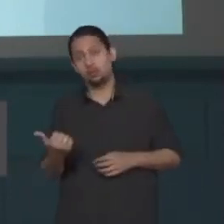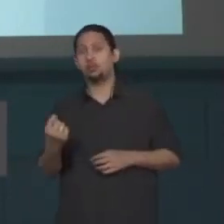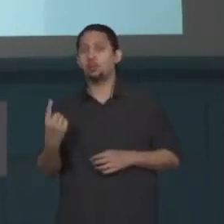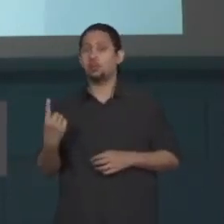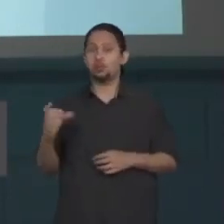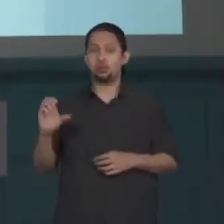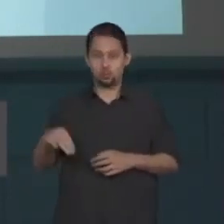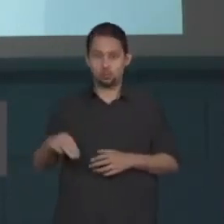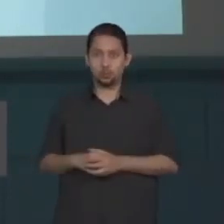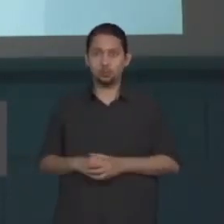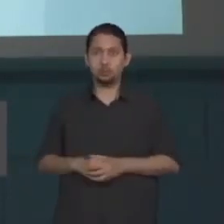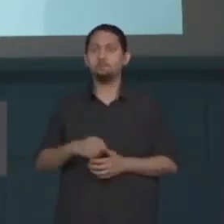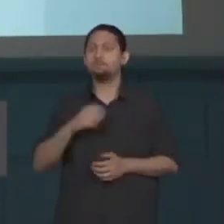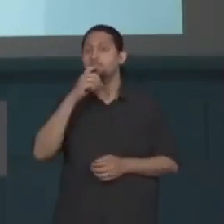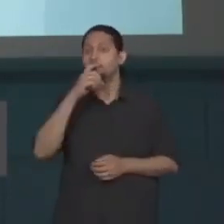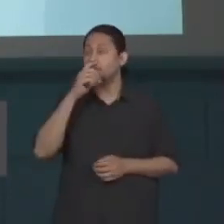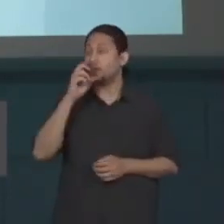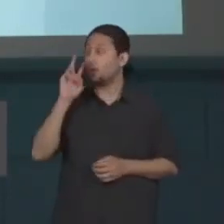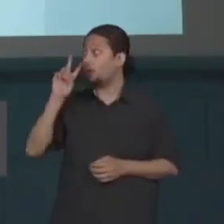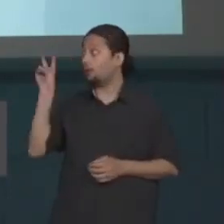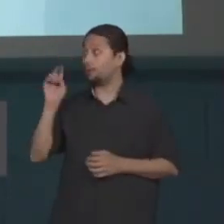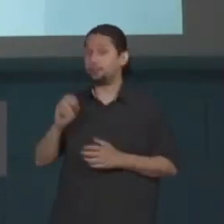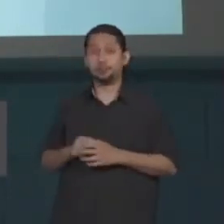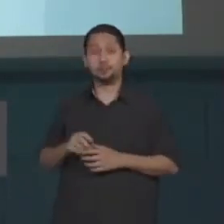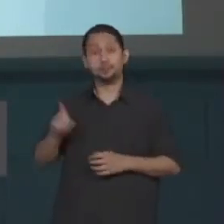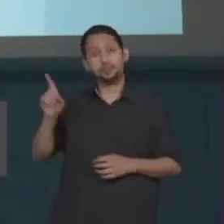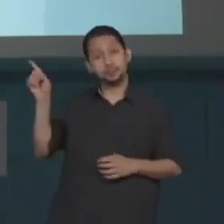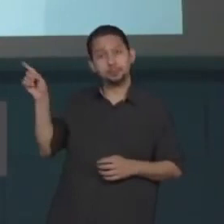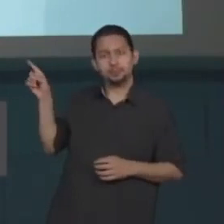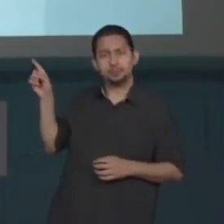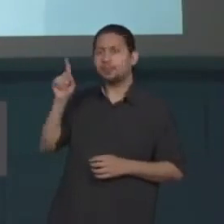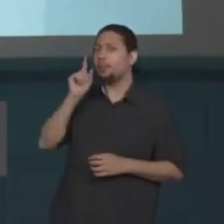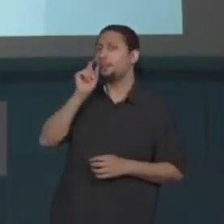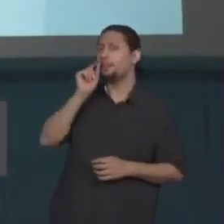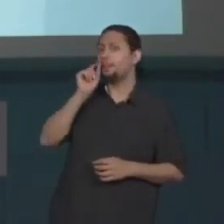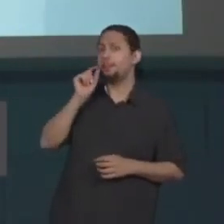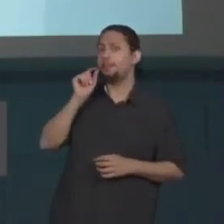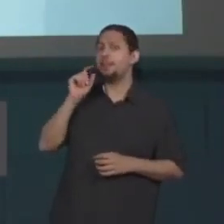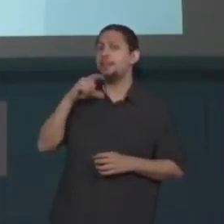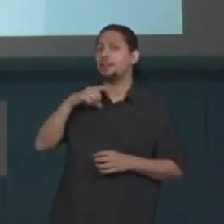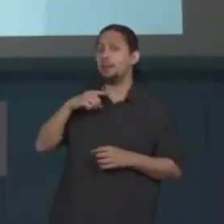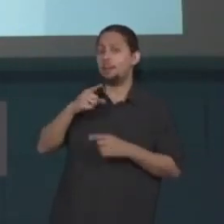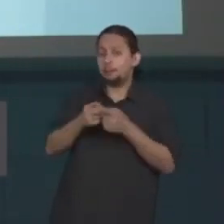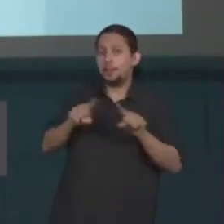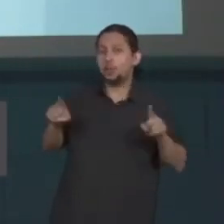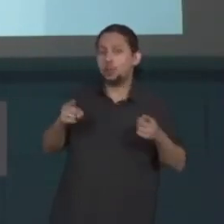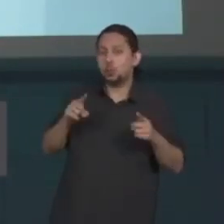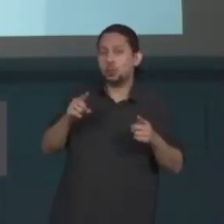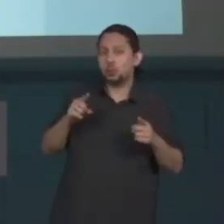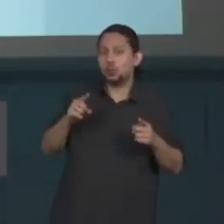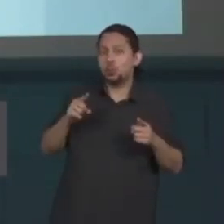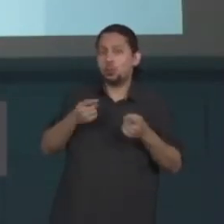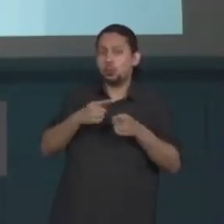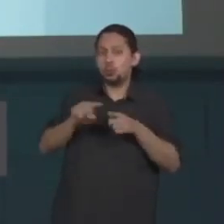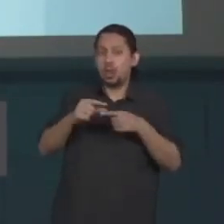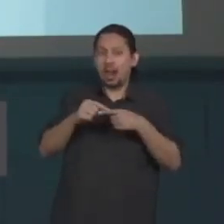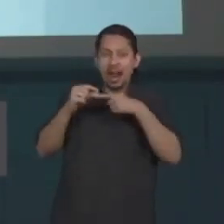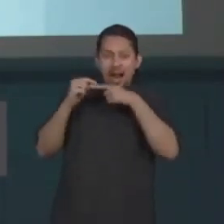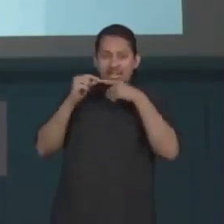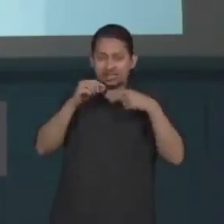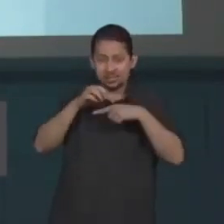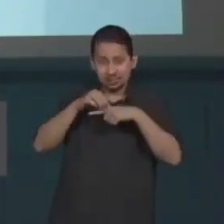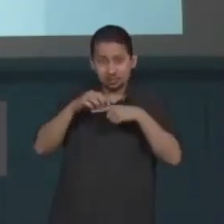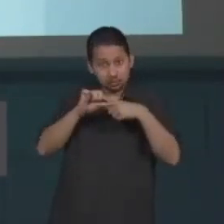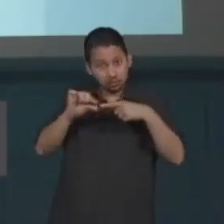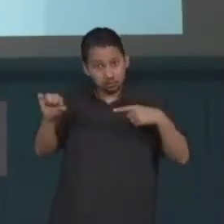9 centímetros. Então, aqui, ó, são 3 palitinhos de churrasco de 9 centímetros. E essas